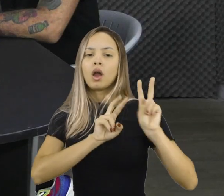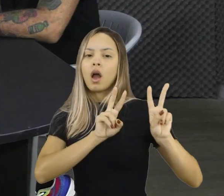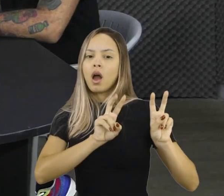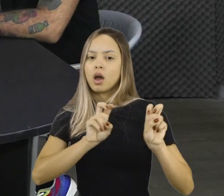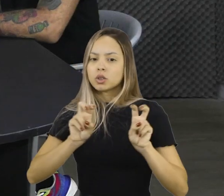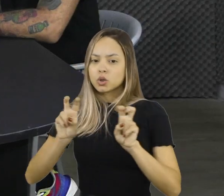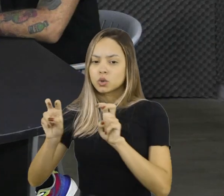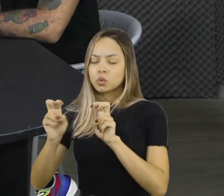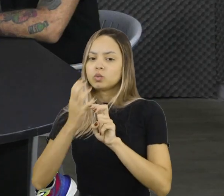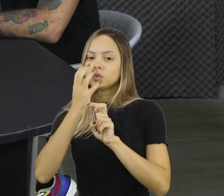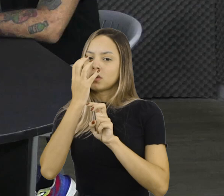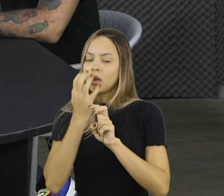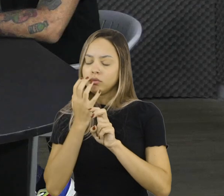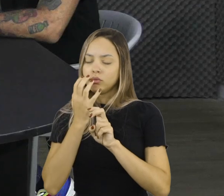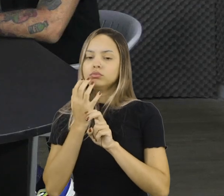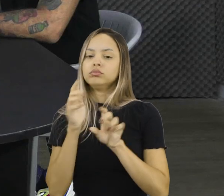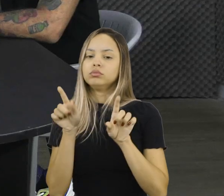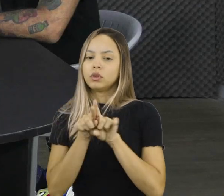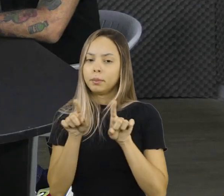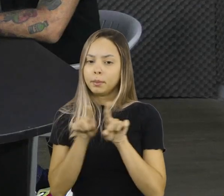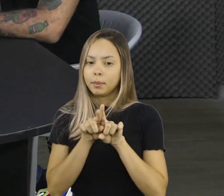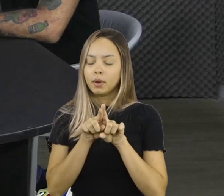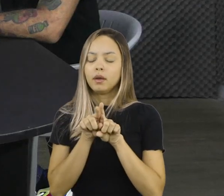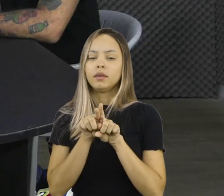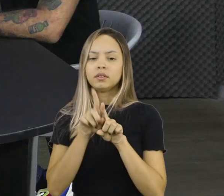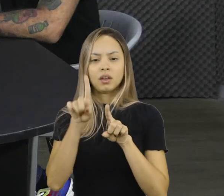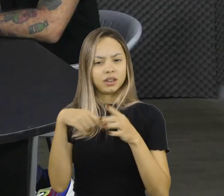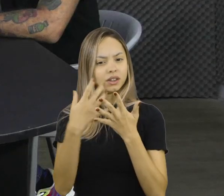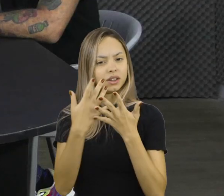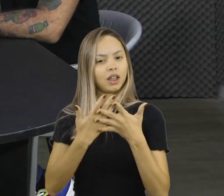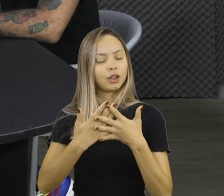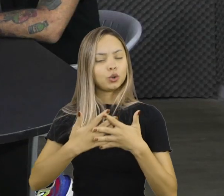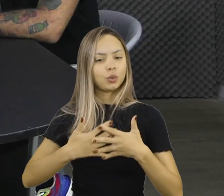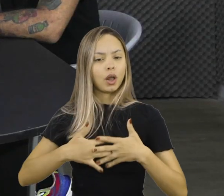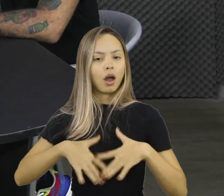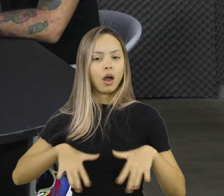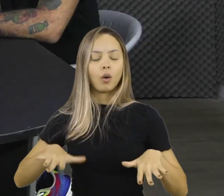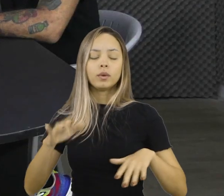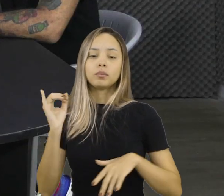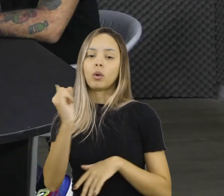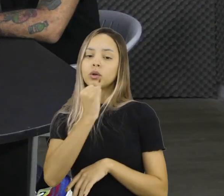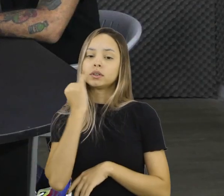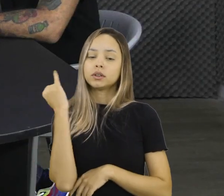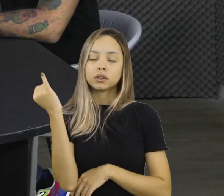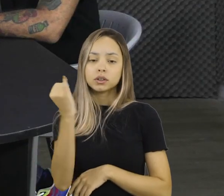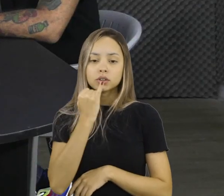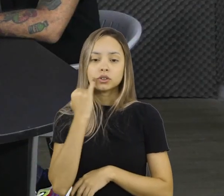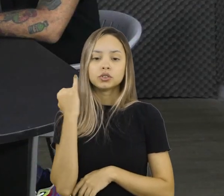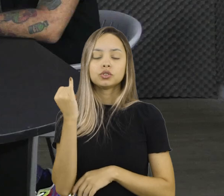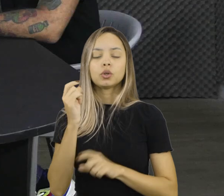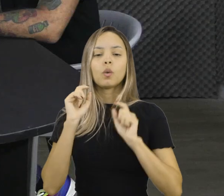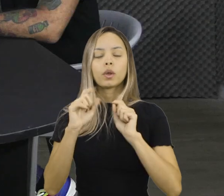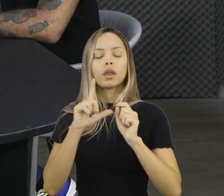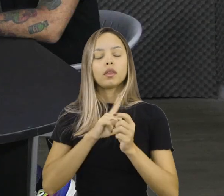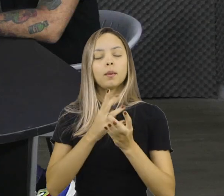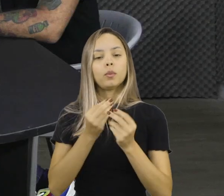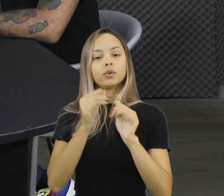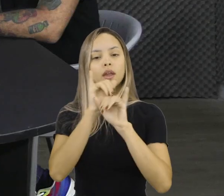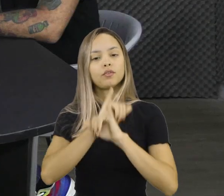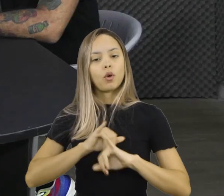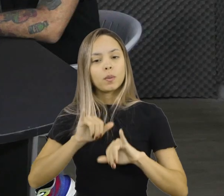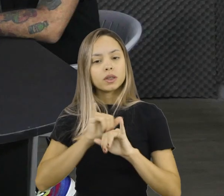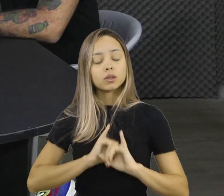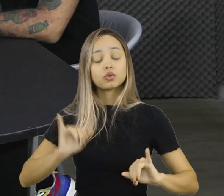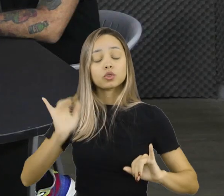PR pré-alfabetização então é natural é ideal que o máximo de informações que eu souber para eu